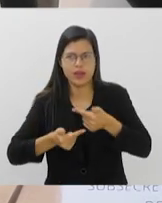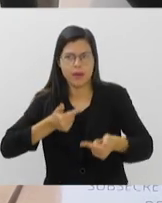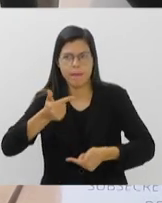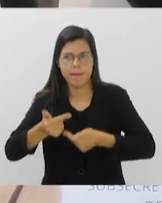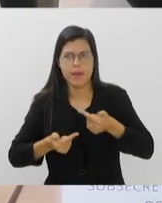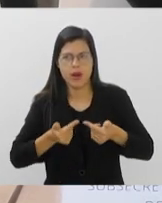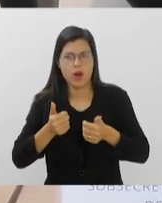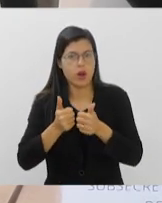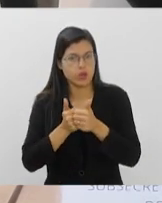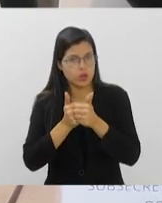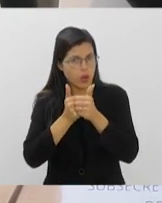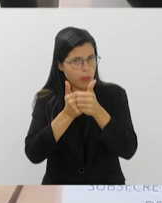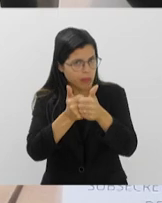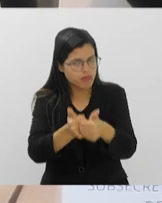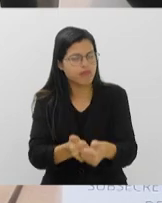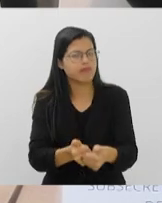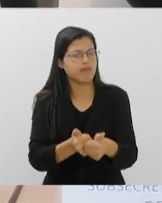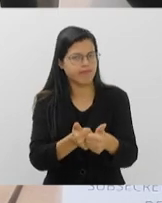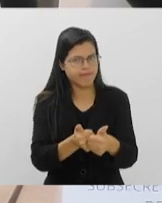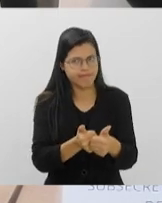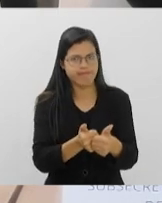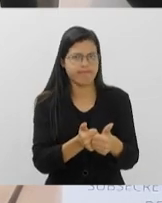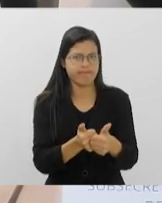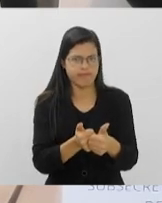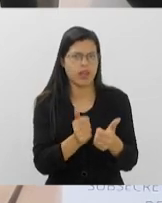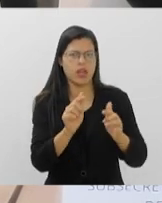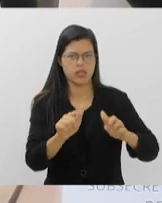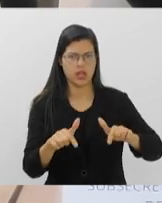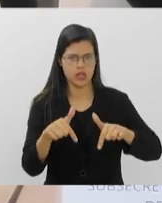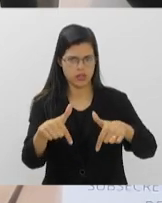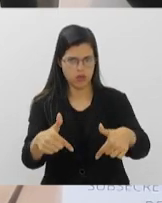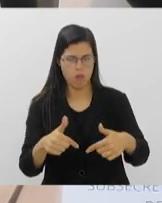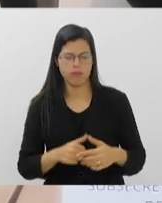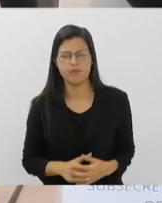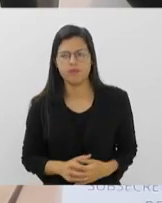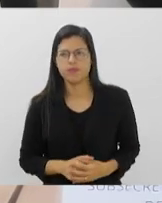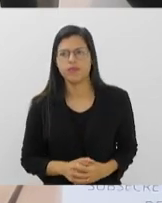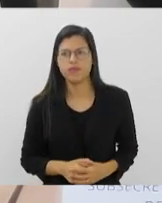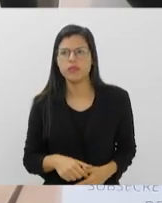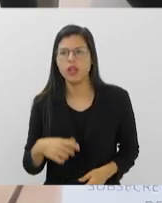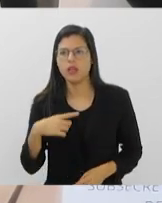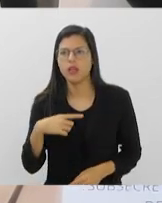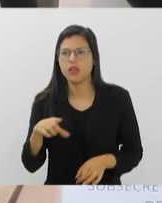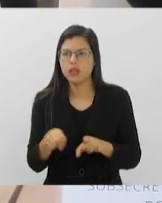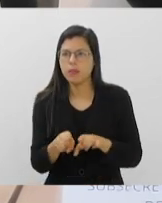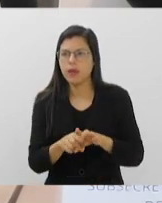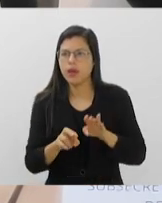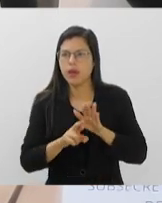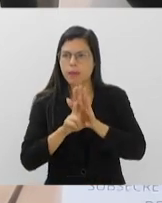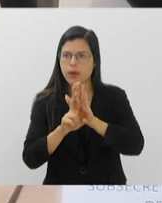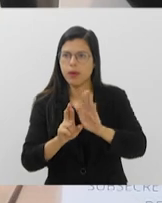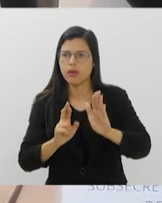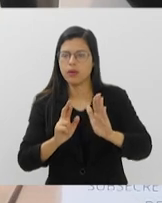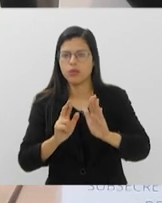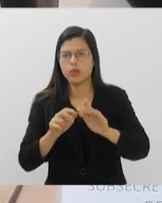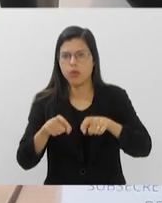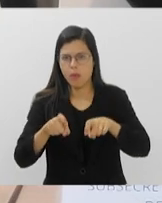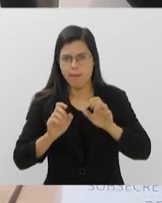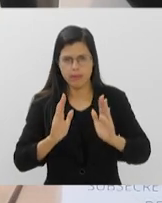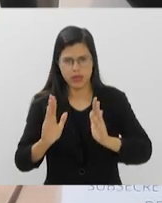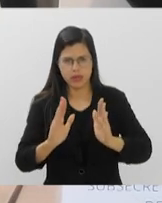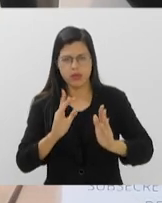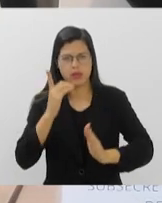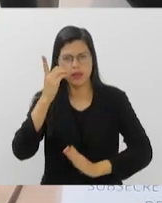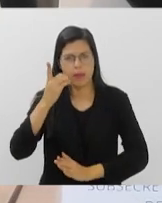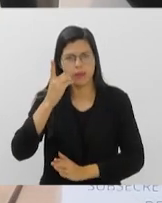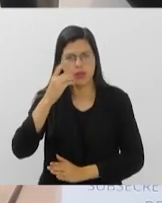vem acompanhando muito ferrenhamente essas atuações nós temos aqui representando o mandato da deputada Marta Rocha